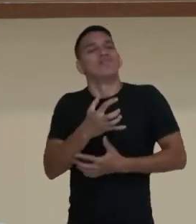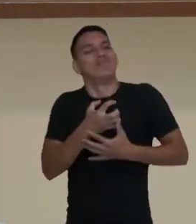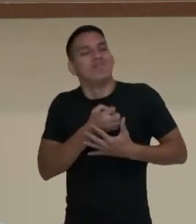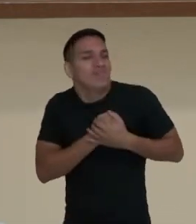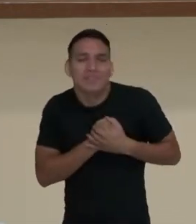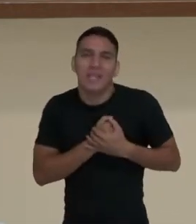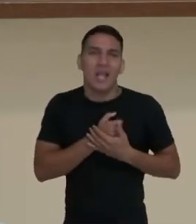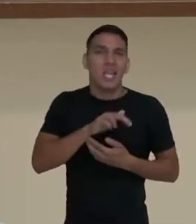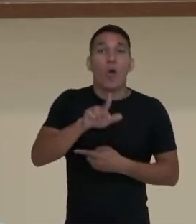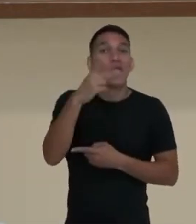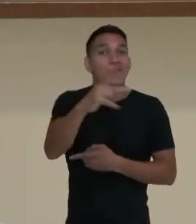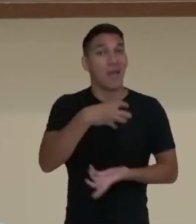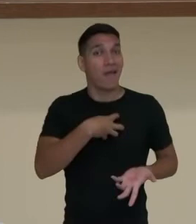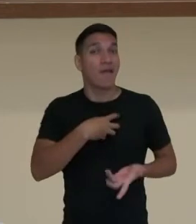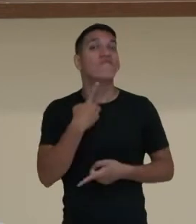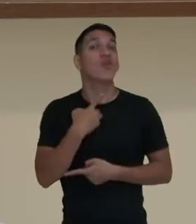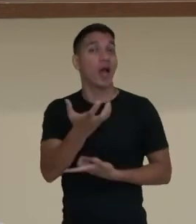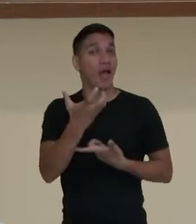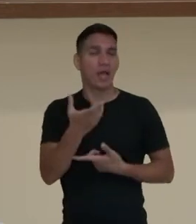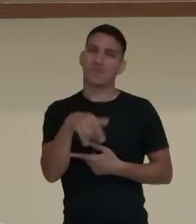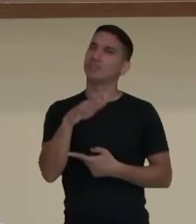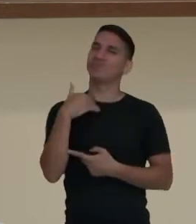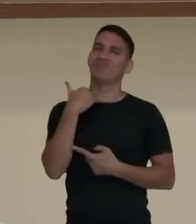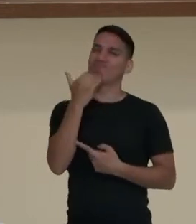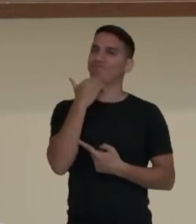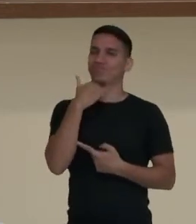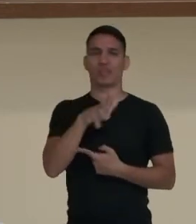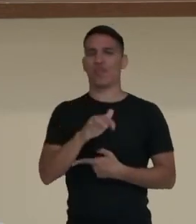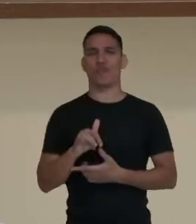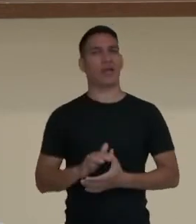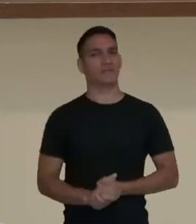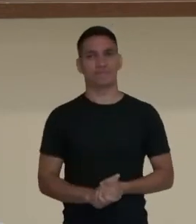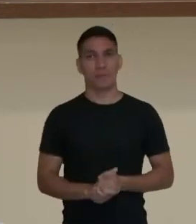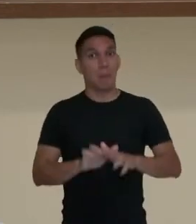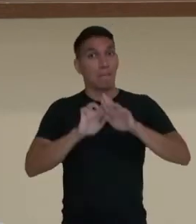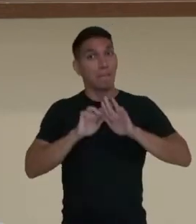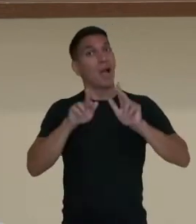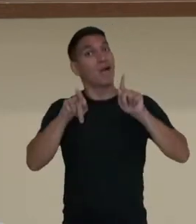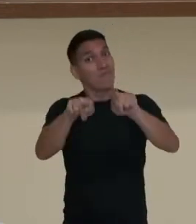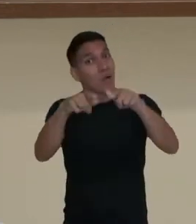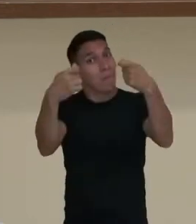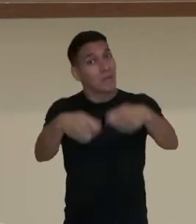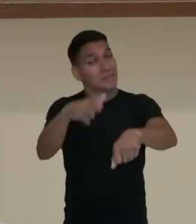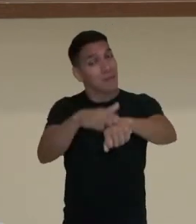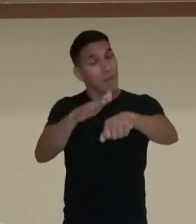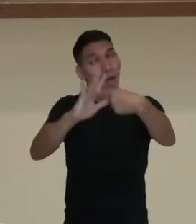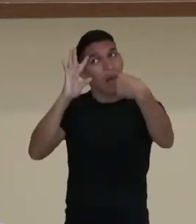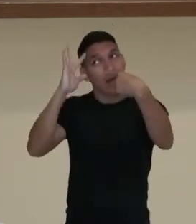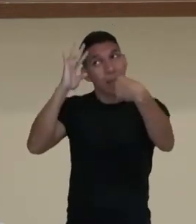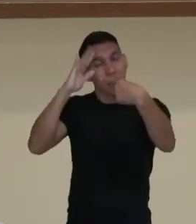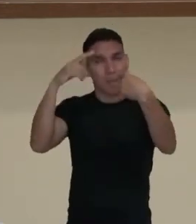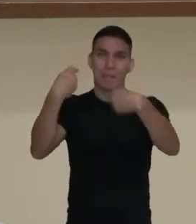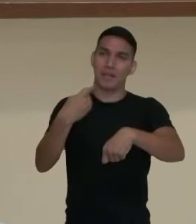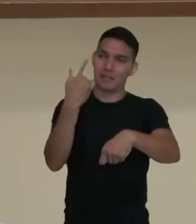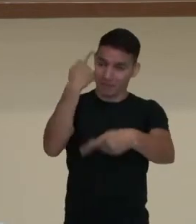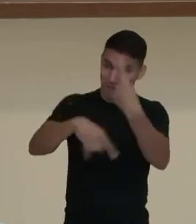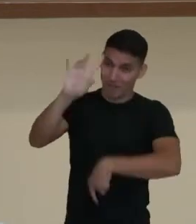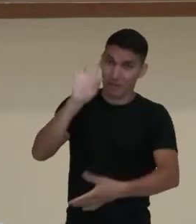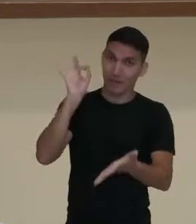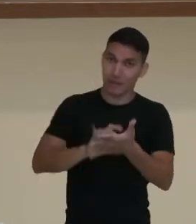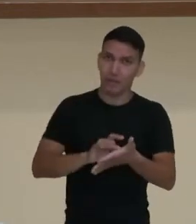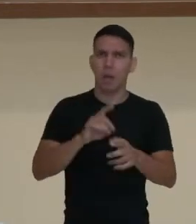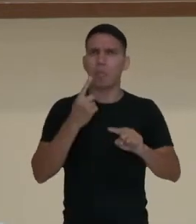for aquilo que você quer, você não vai correr atrás. Só que você precisa ter um sonho na tua vida. Porque você sendo